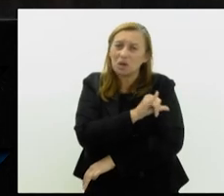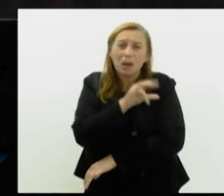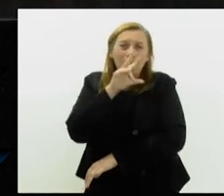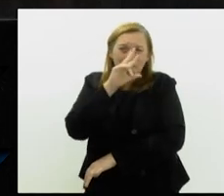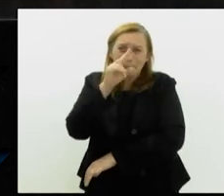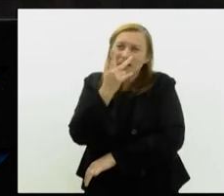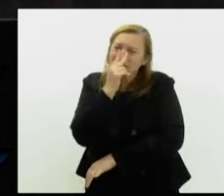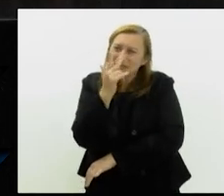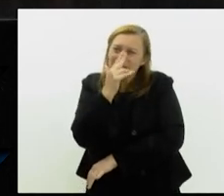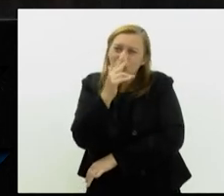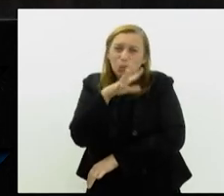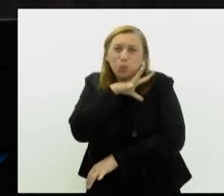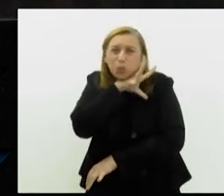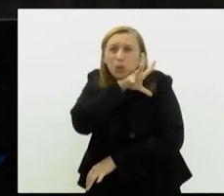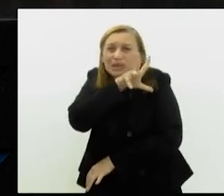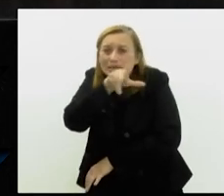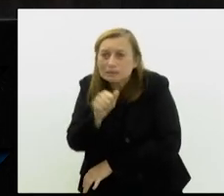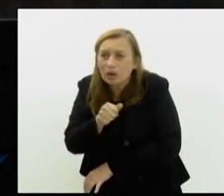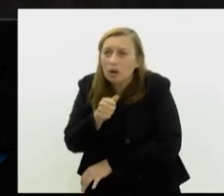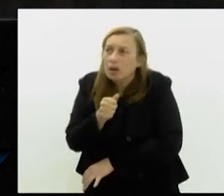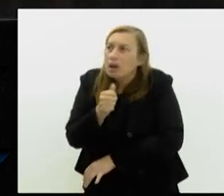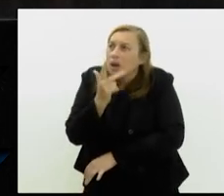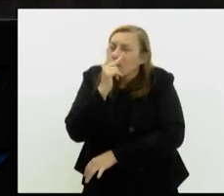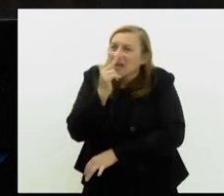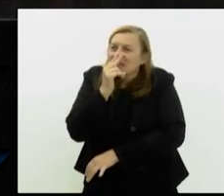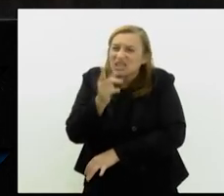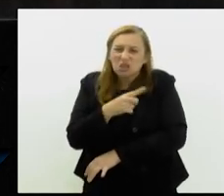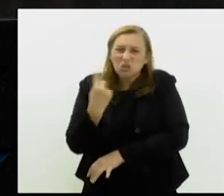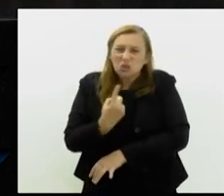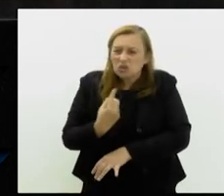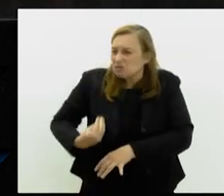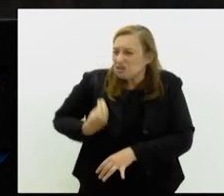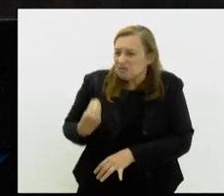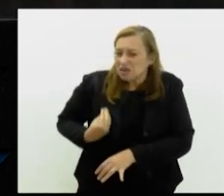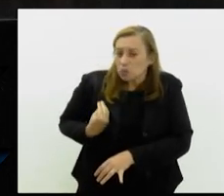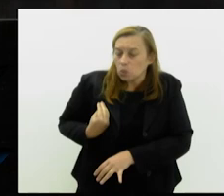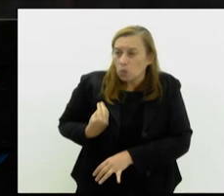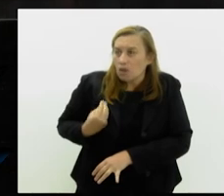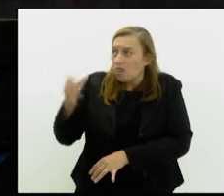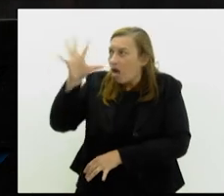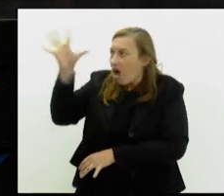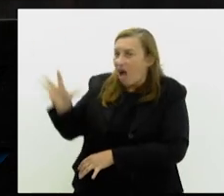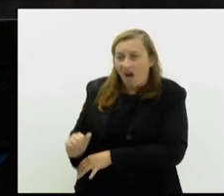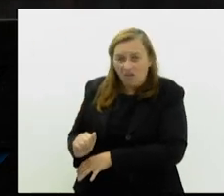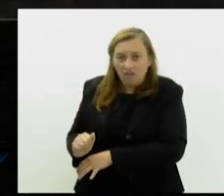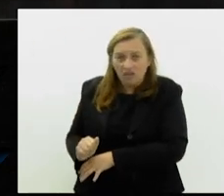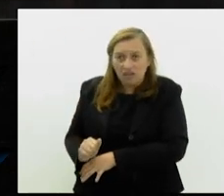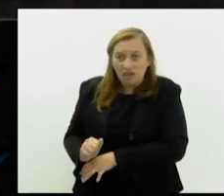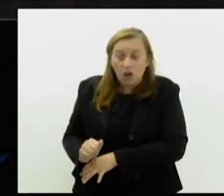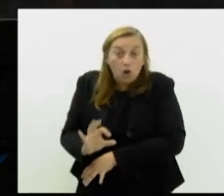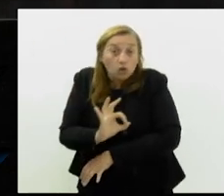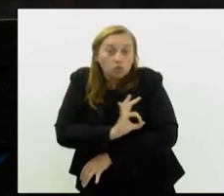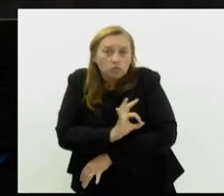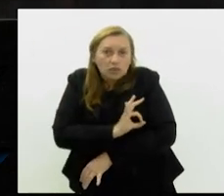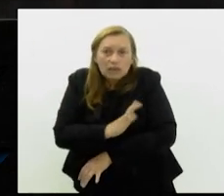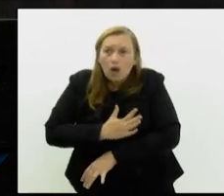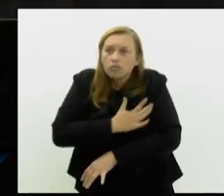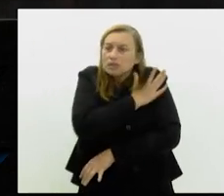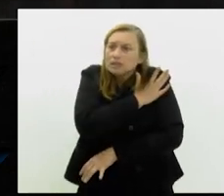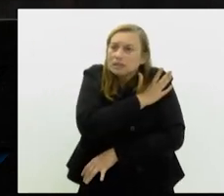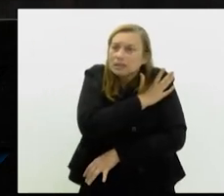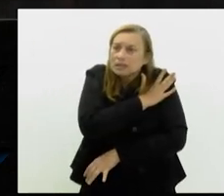animal como se nós tivessemos num safari na África os policiais militares são